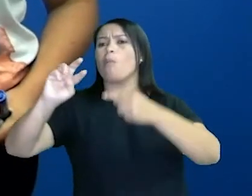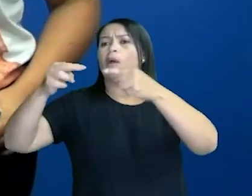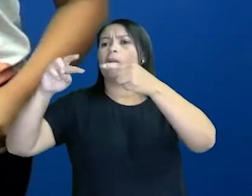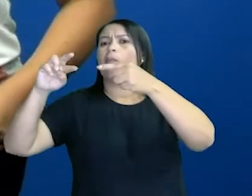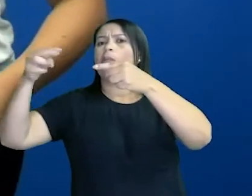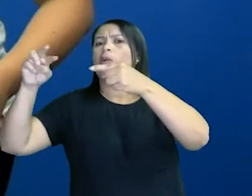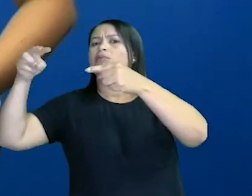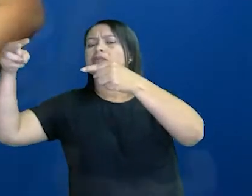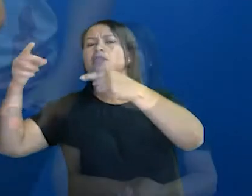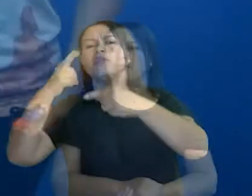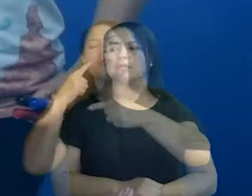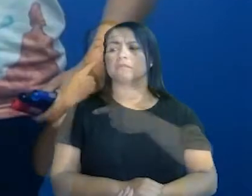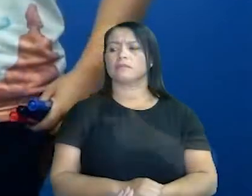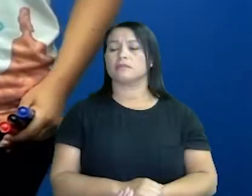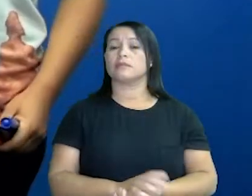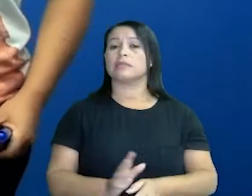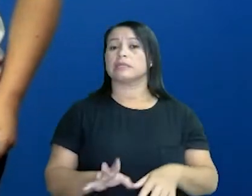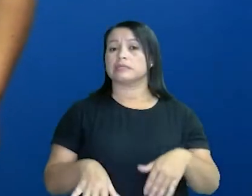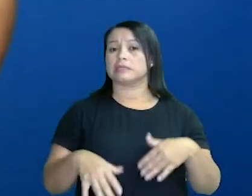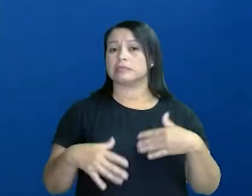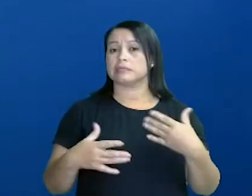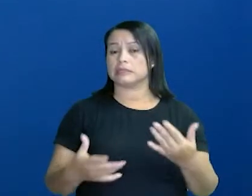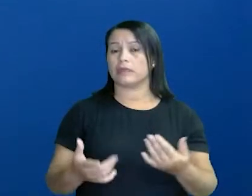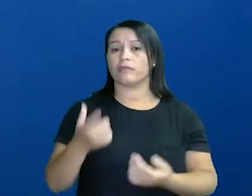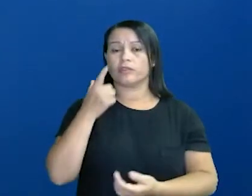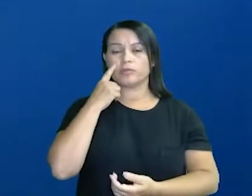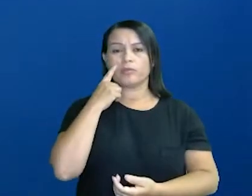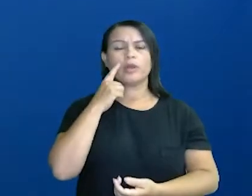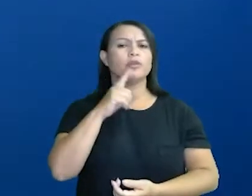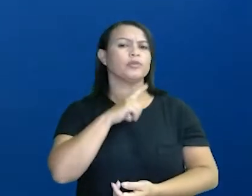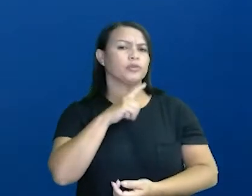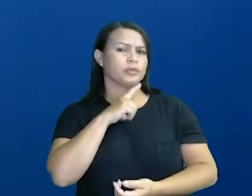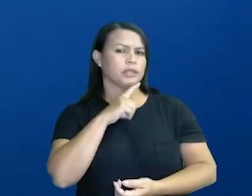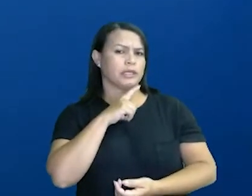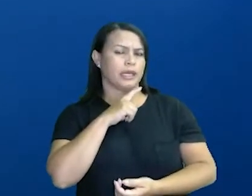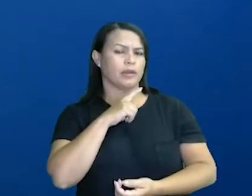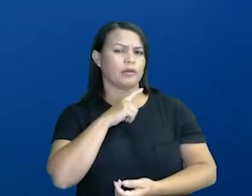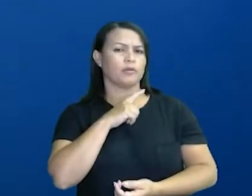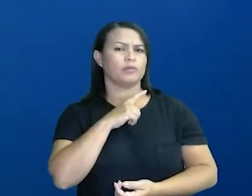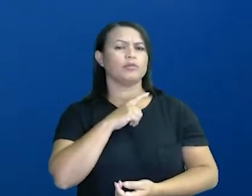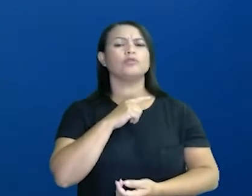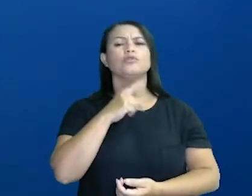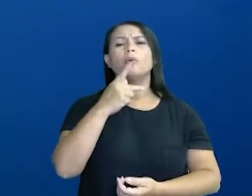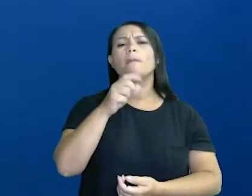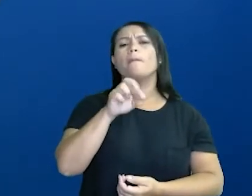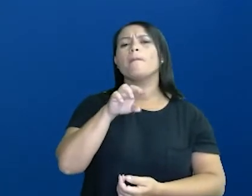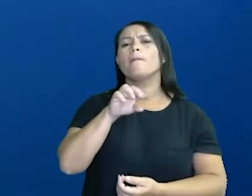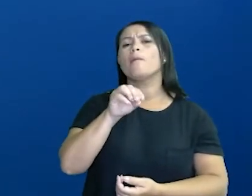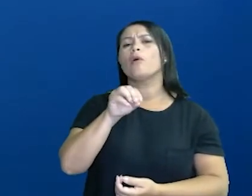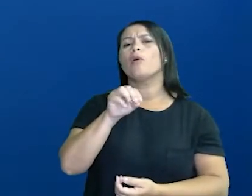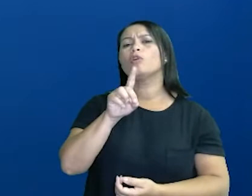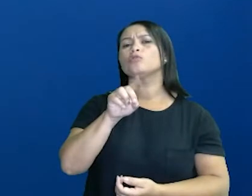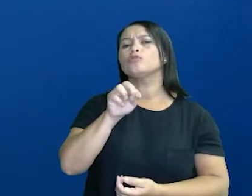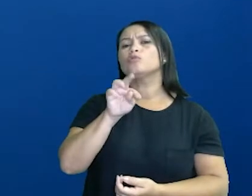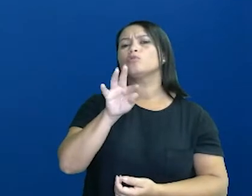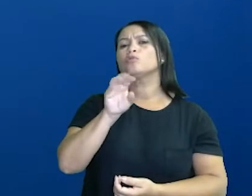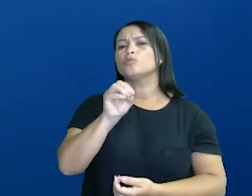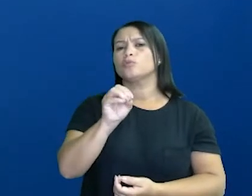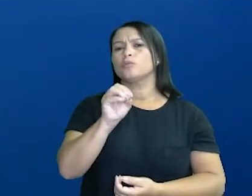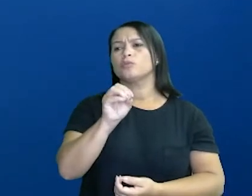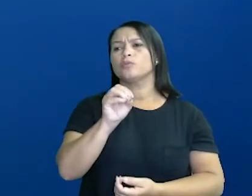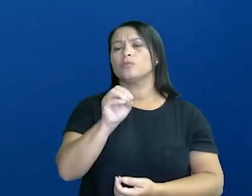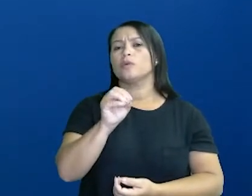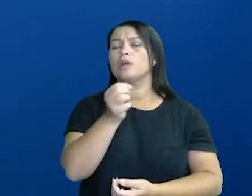potência tá então quando nós temos esse produto é um